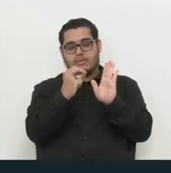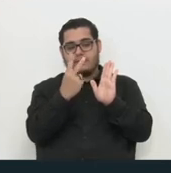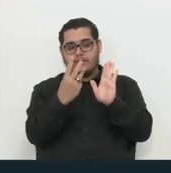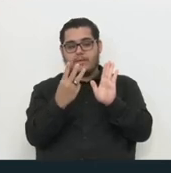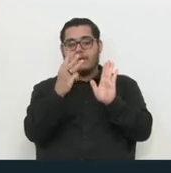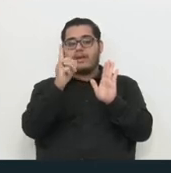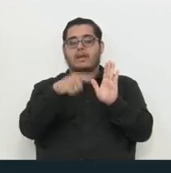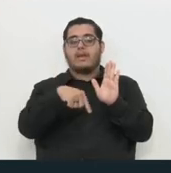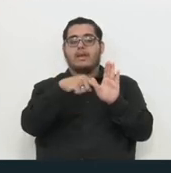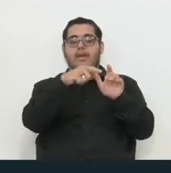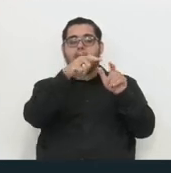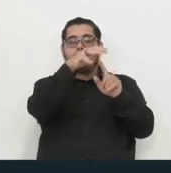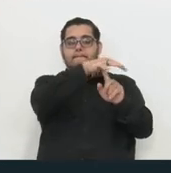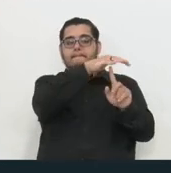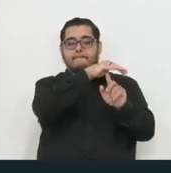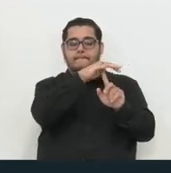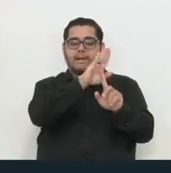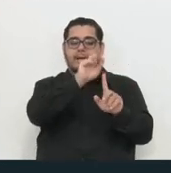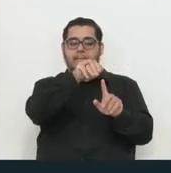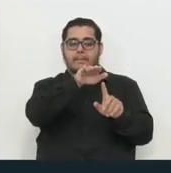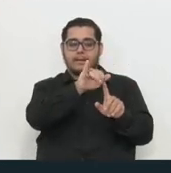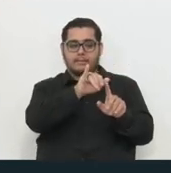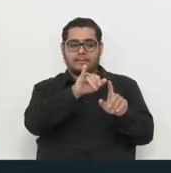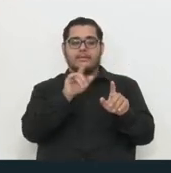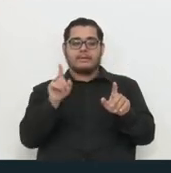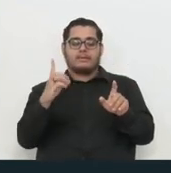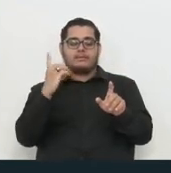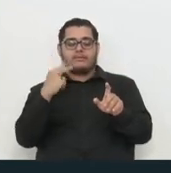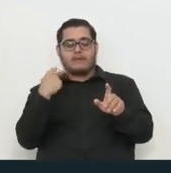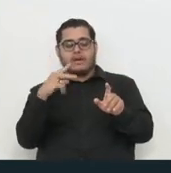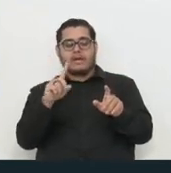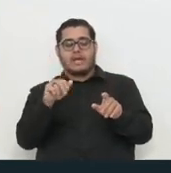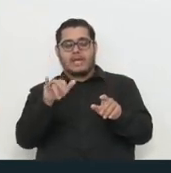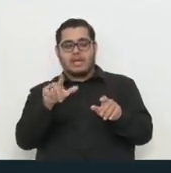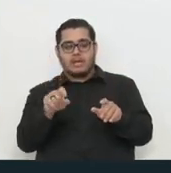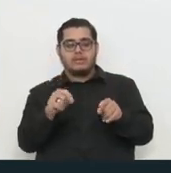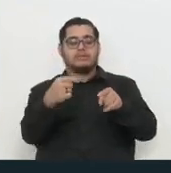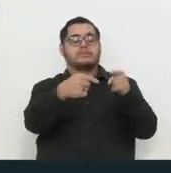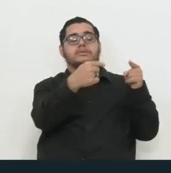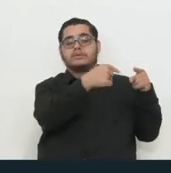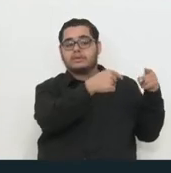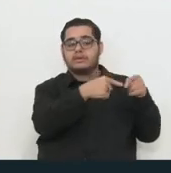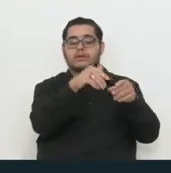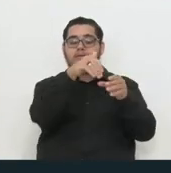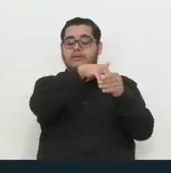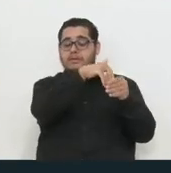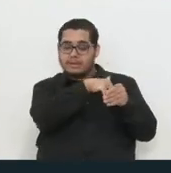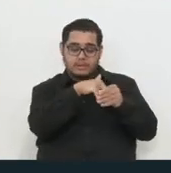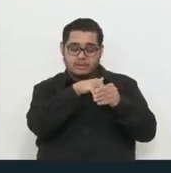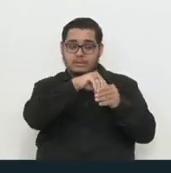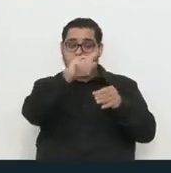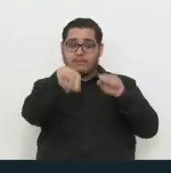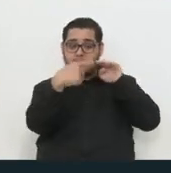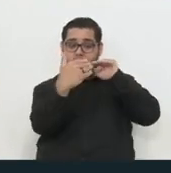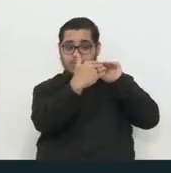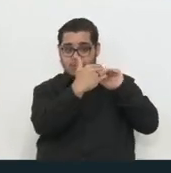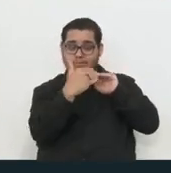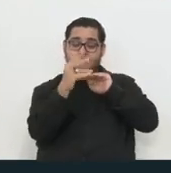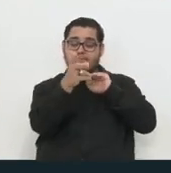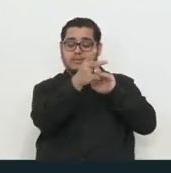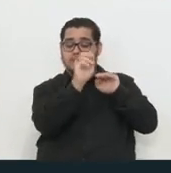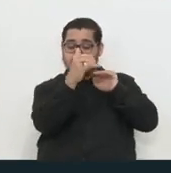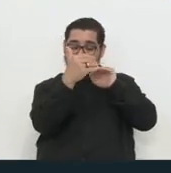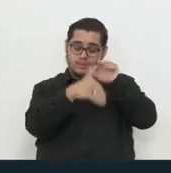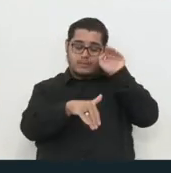Peve no Parque Residencial autorizador Danilo Gomes em discussão encerrada a discussão em votação os vereadores favoráveis cristãos